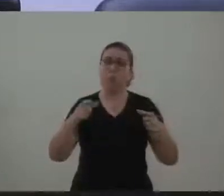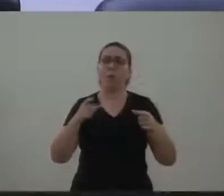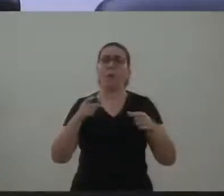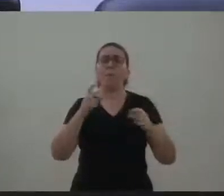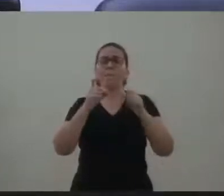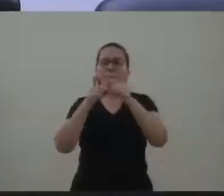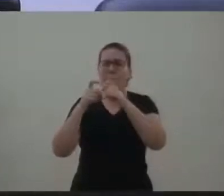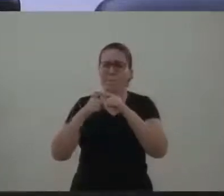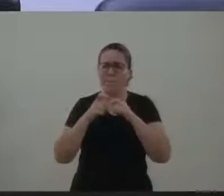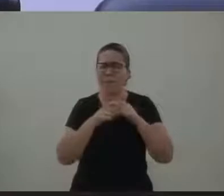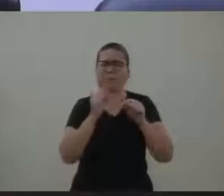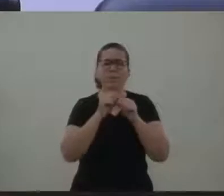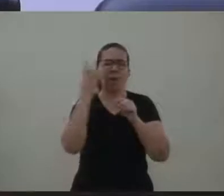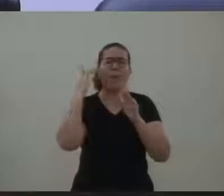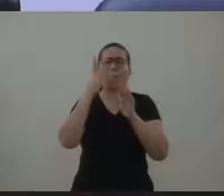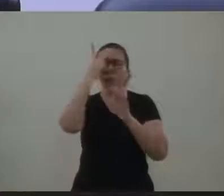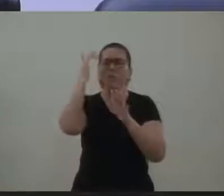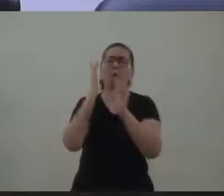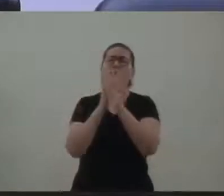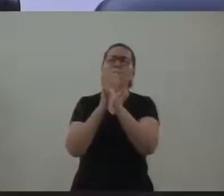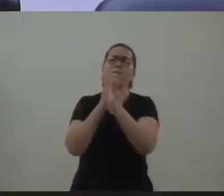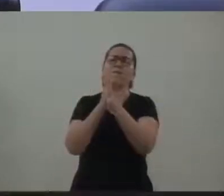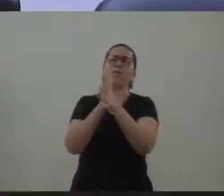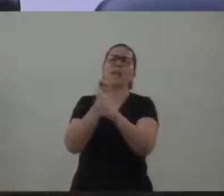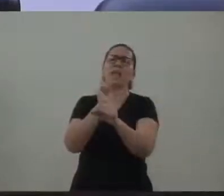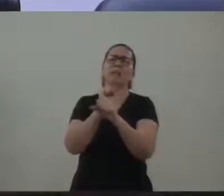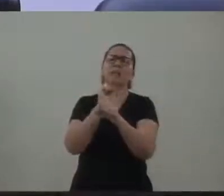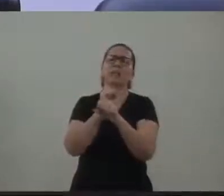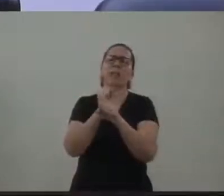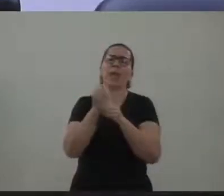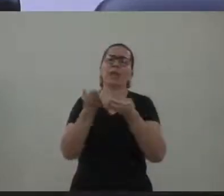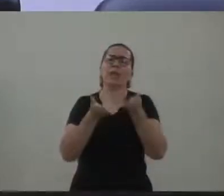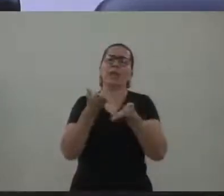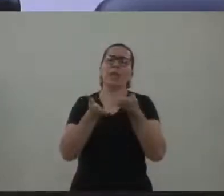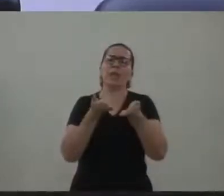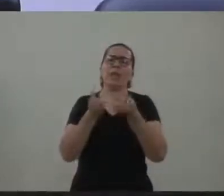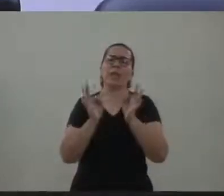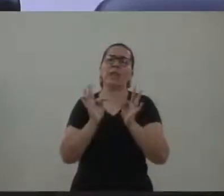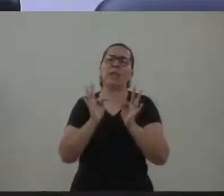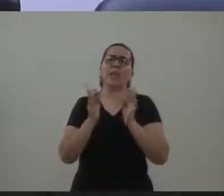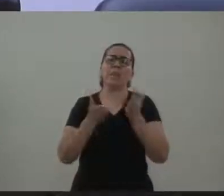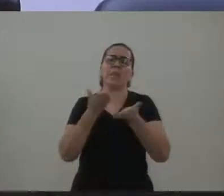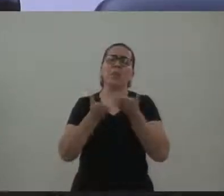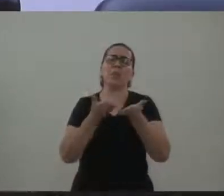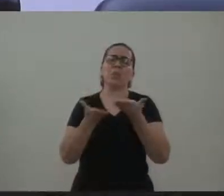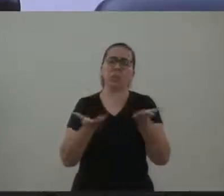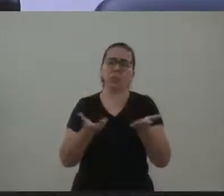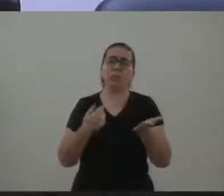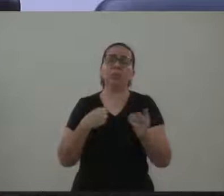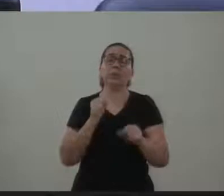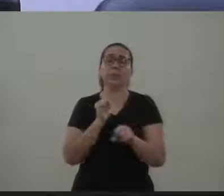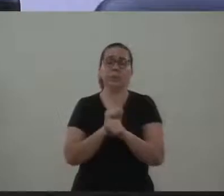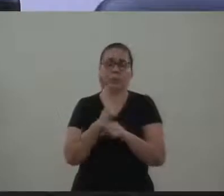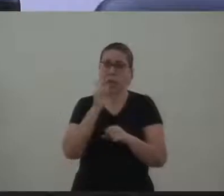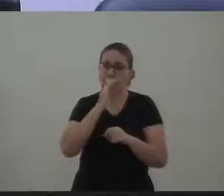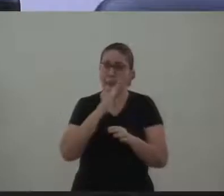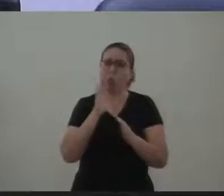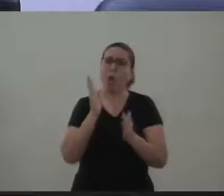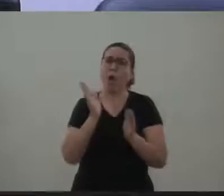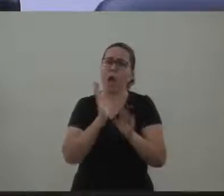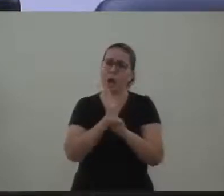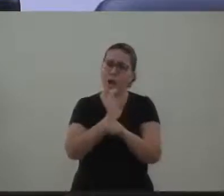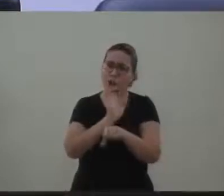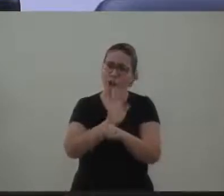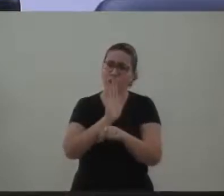eliminar toda essa fila que vai acontecer no futuro e que de fato nós possamos atender. Então, já tem